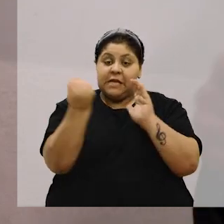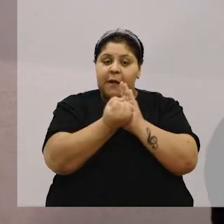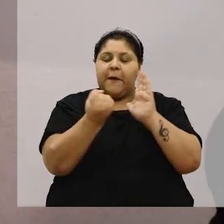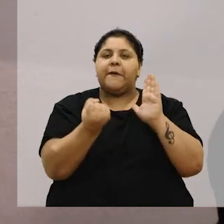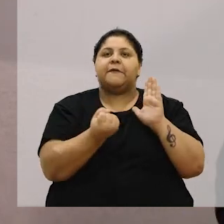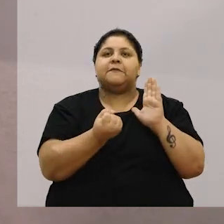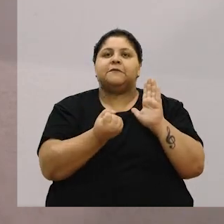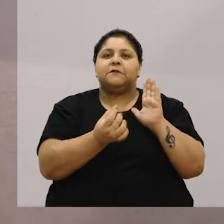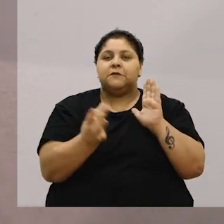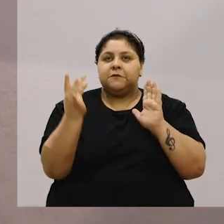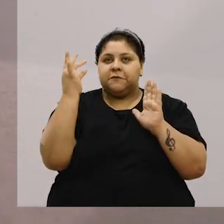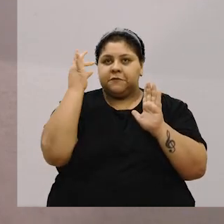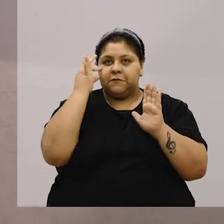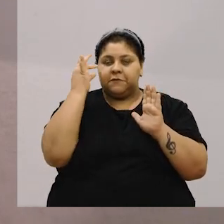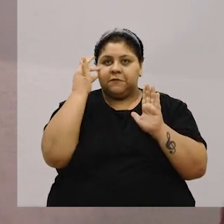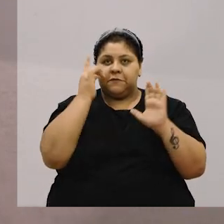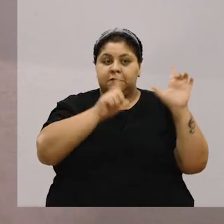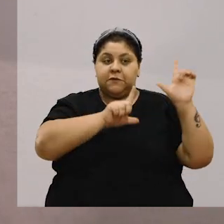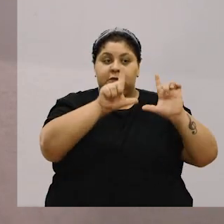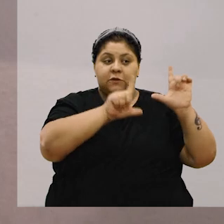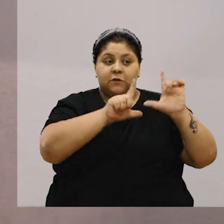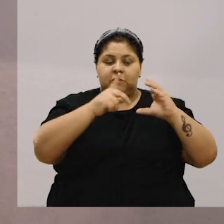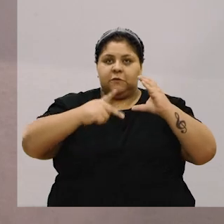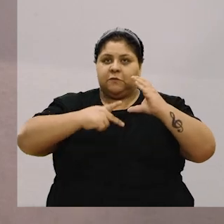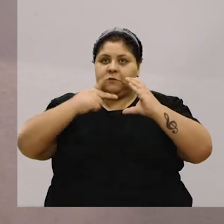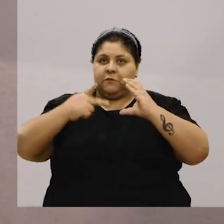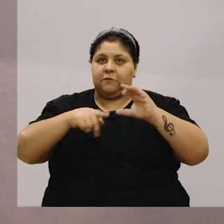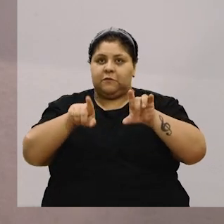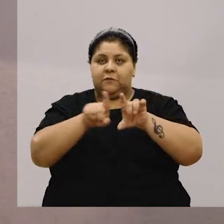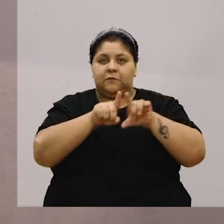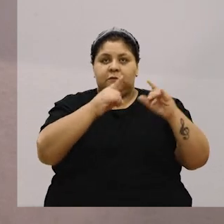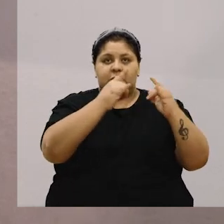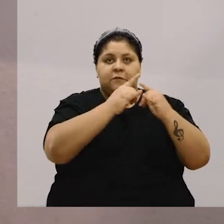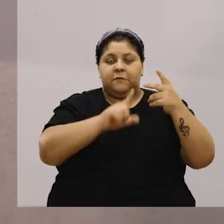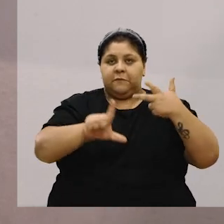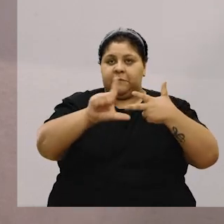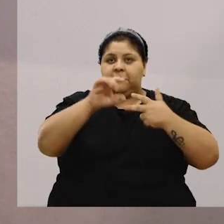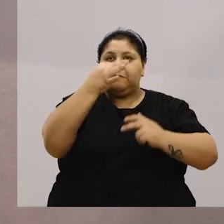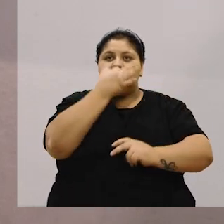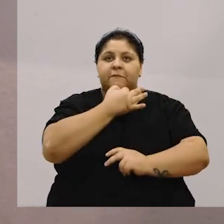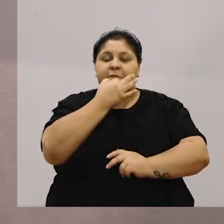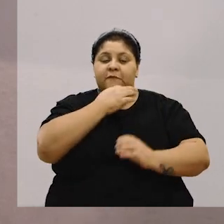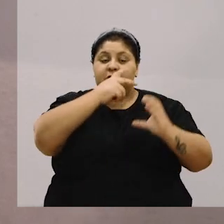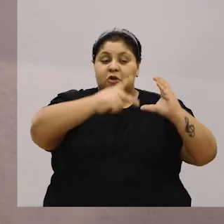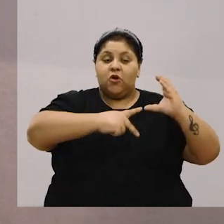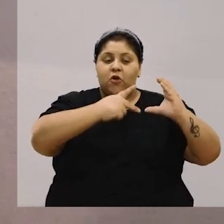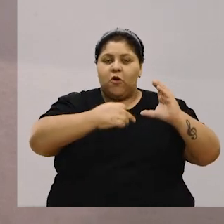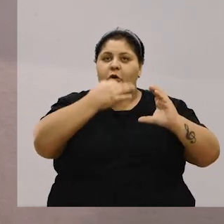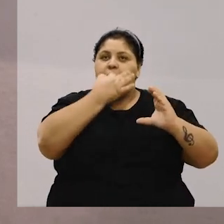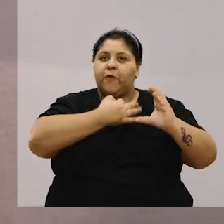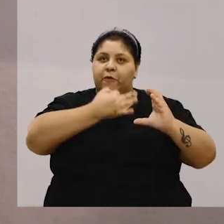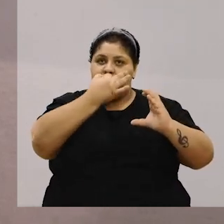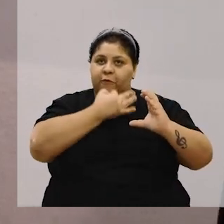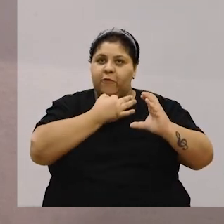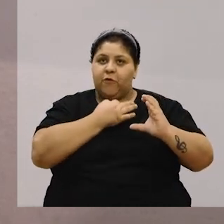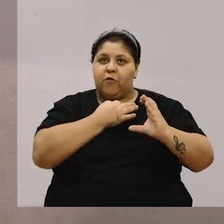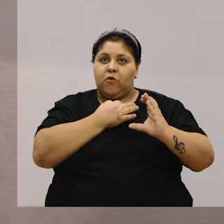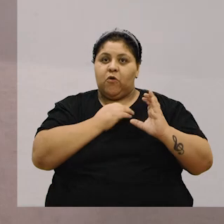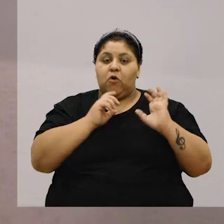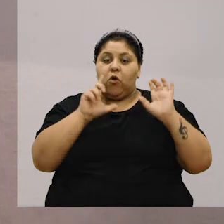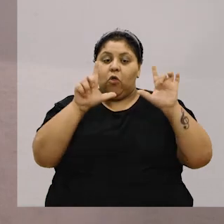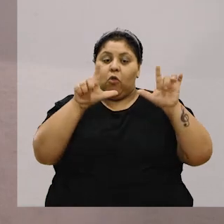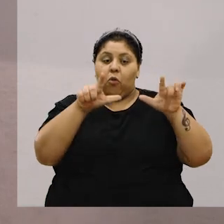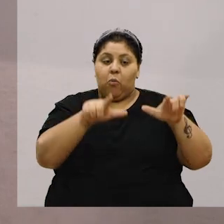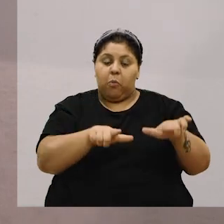que marca, então, uma presença do programa da TV Câmara e da instituição Legislativo Caxiense, a Câmara Municipal de Caxias do Sul,